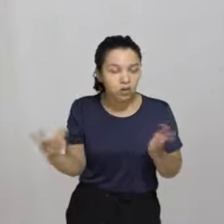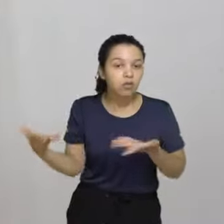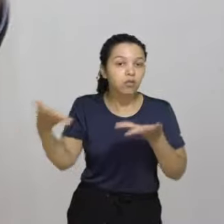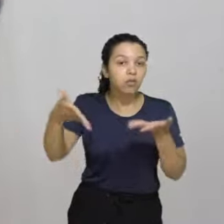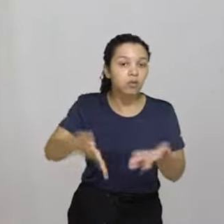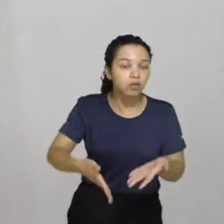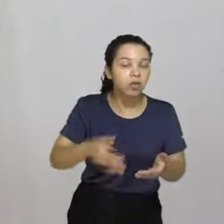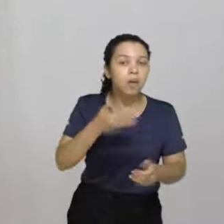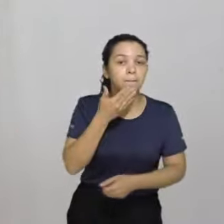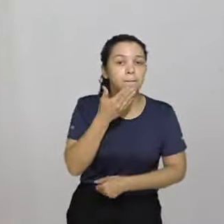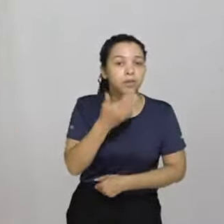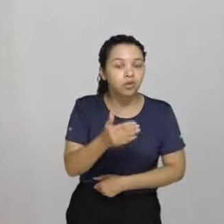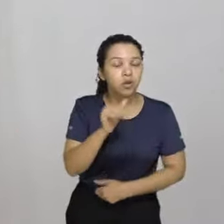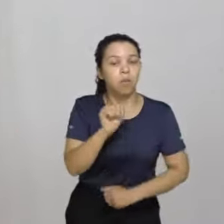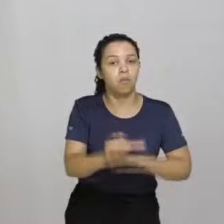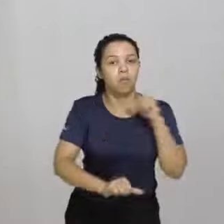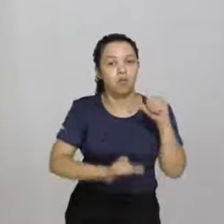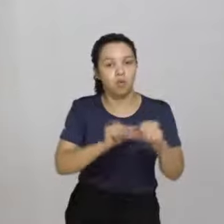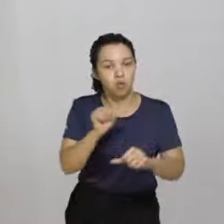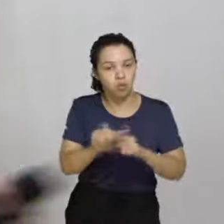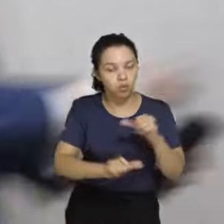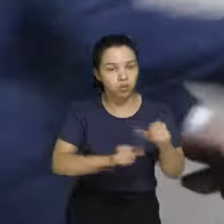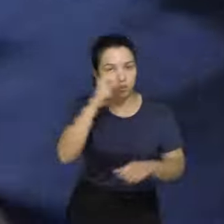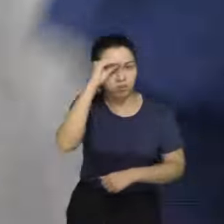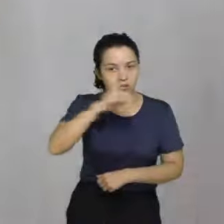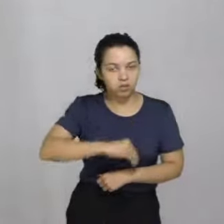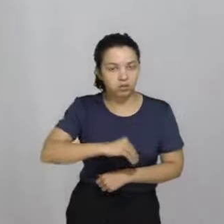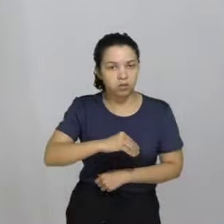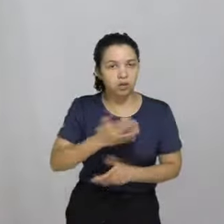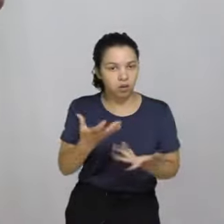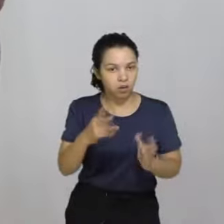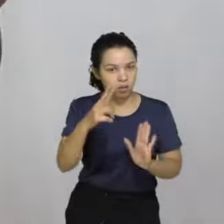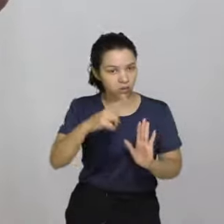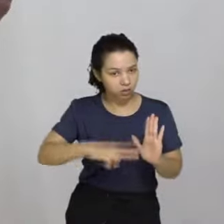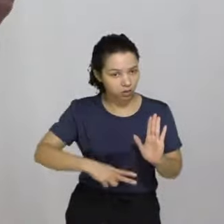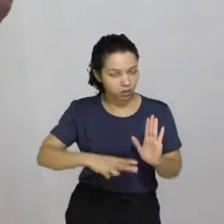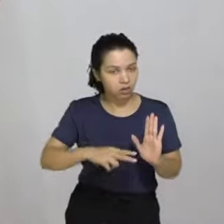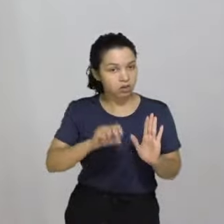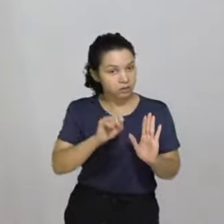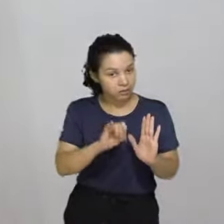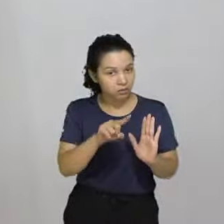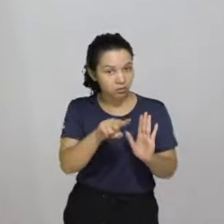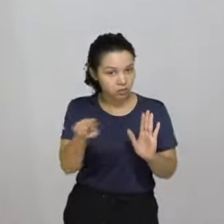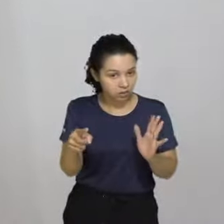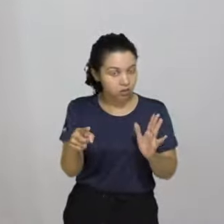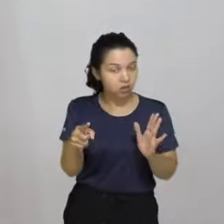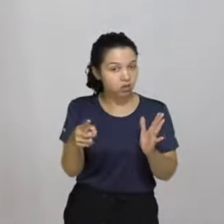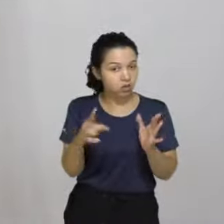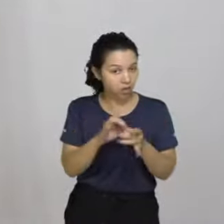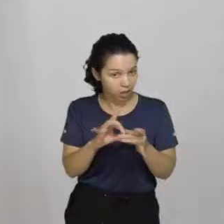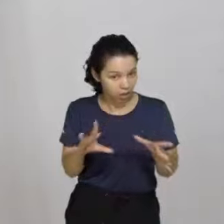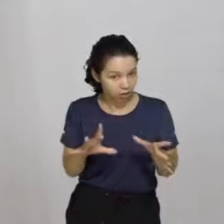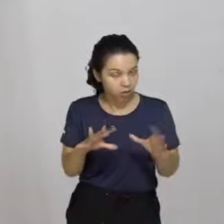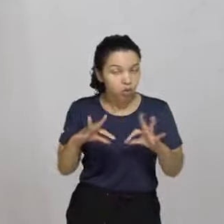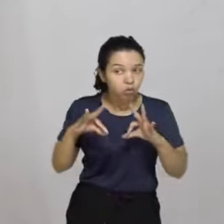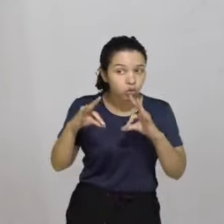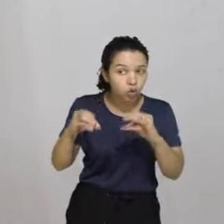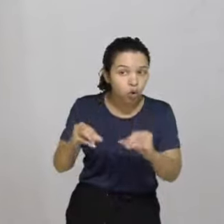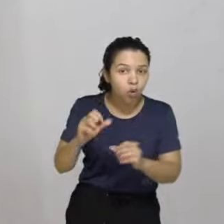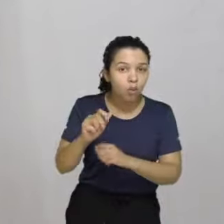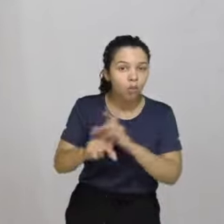aí eu quero ler, se é que vocês permitirem, para que todos os catarinenses, todos aposentados, tenham conhecimento